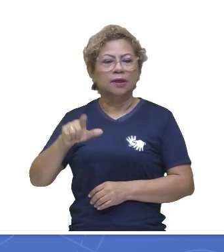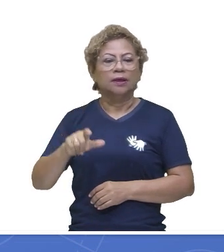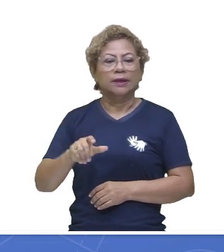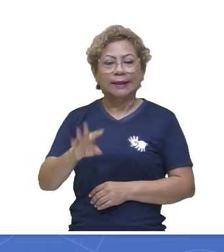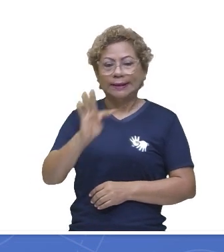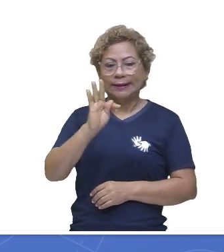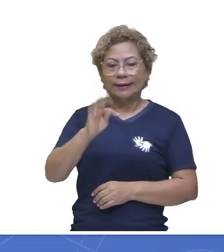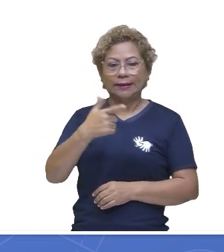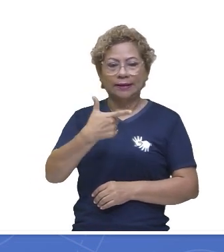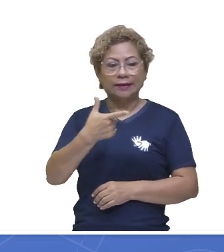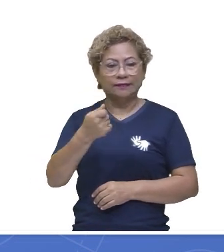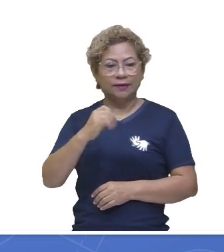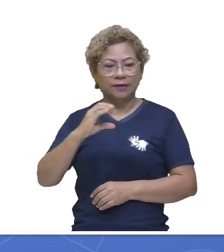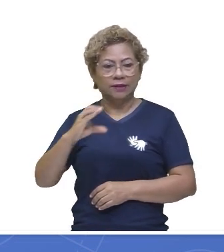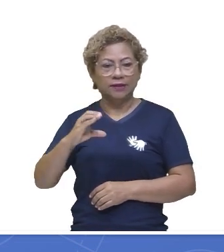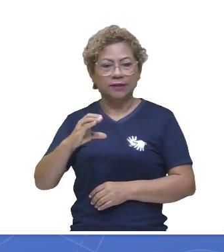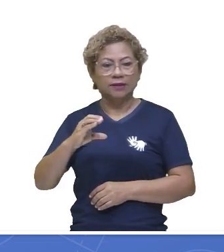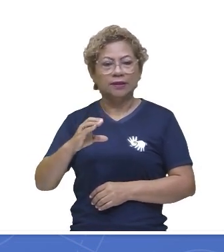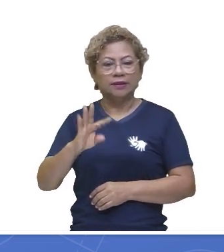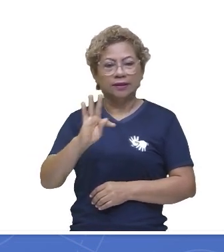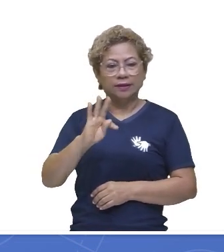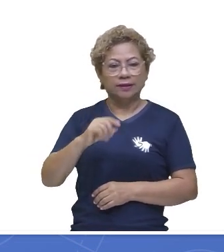pessoal? Vamos ver os cálculos, né?